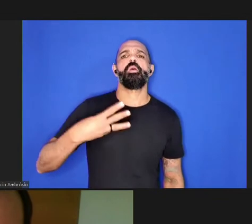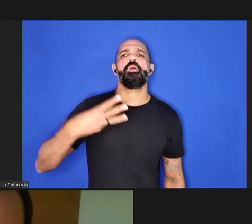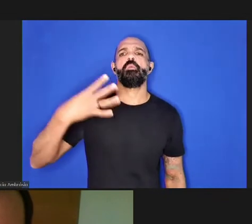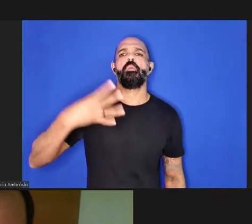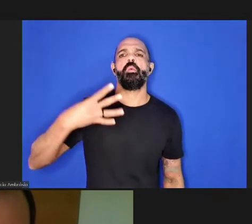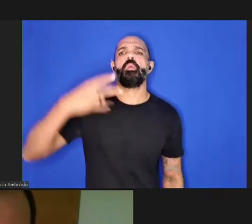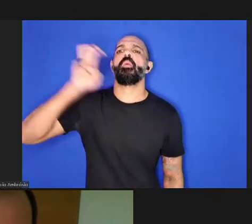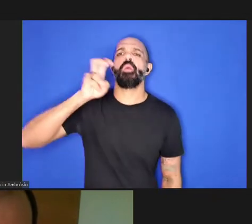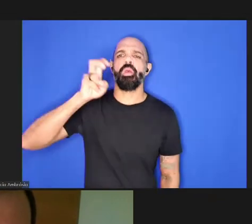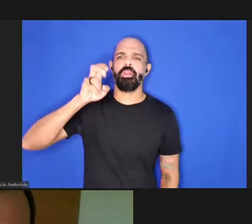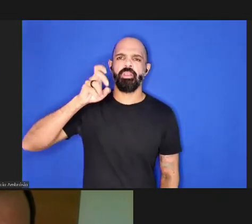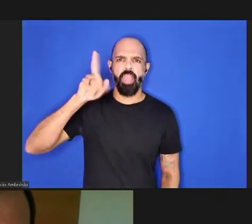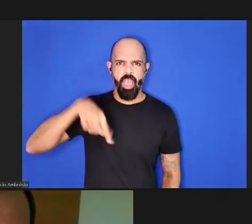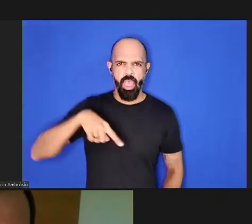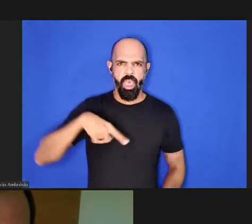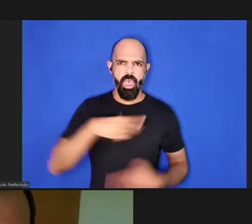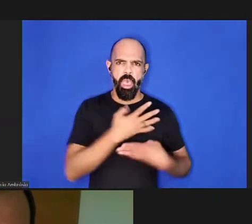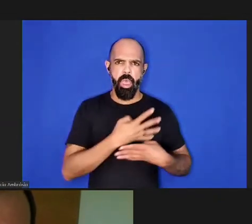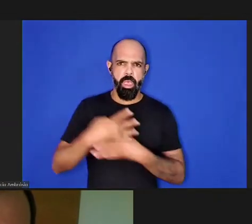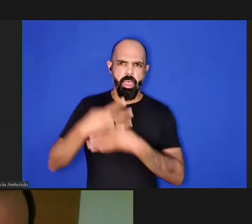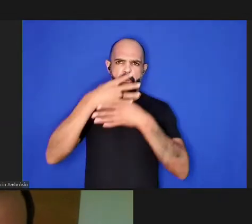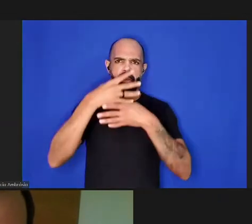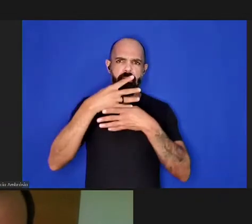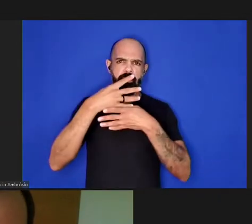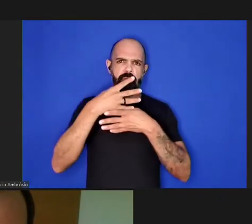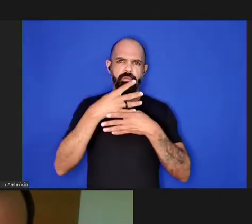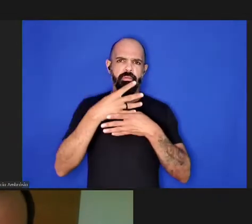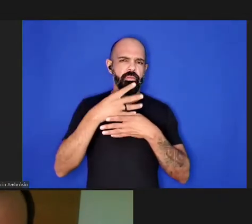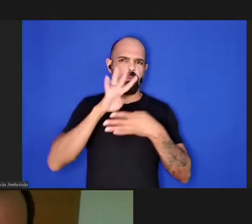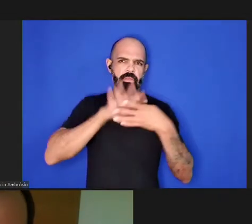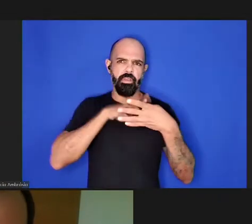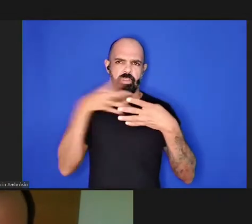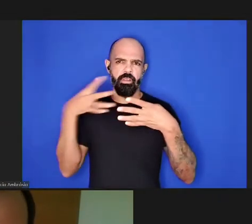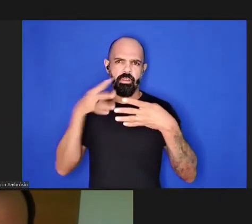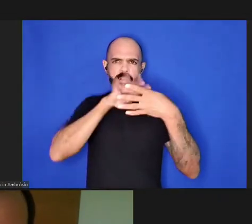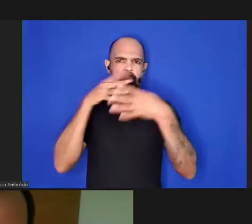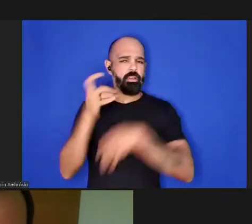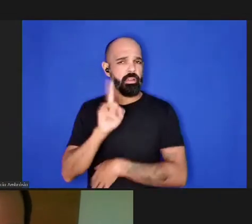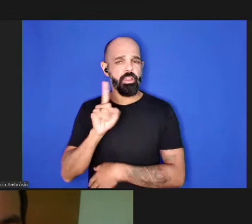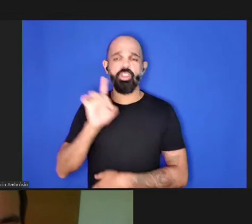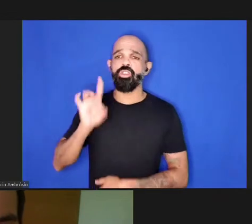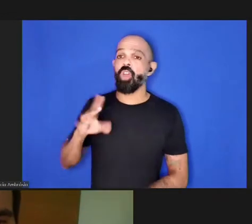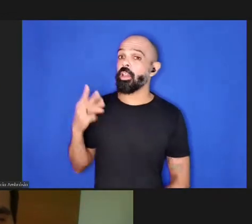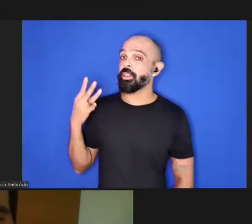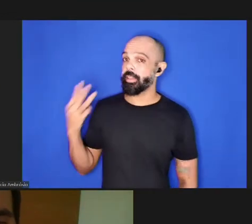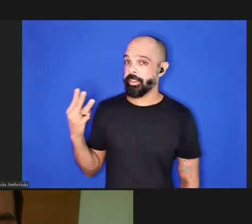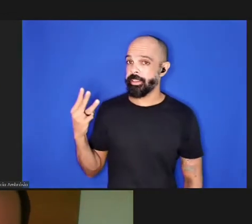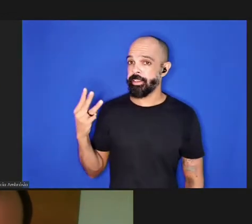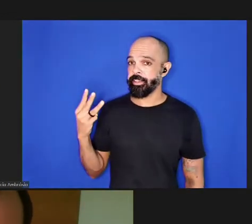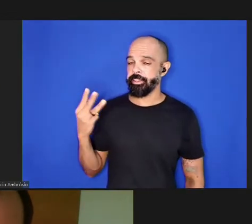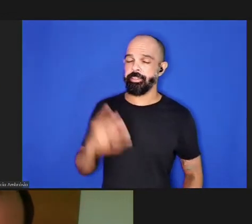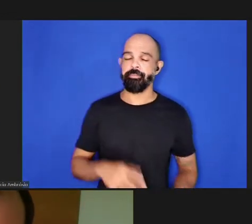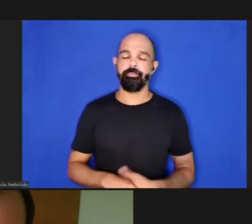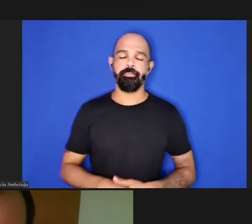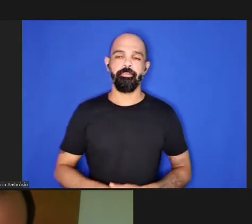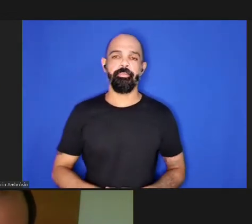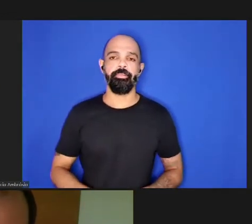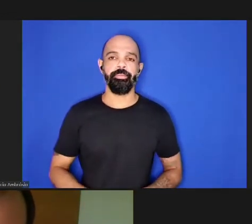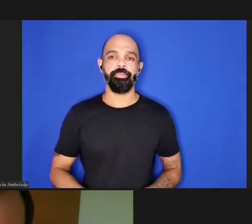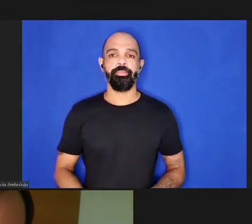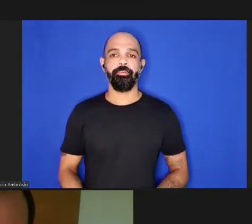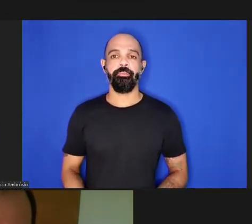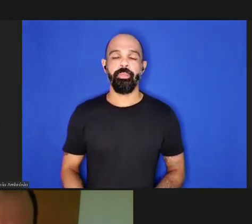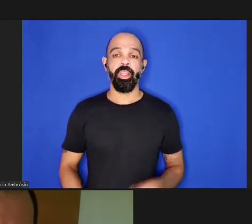servir como salas de exposição, somente 3. E em um piso